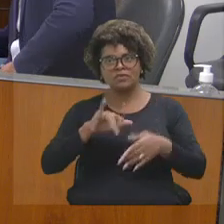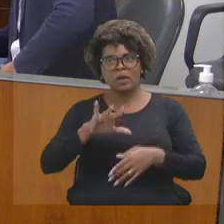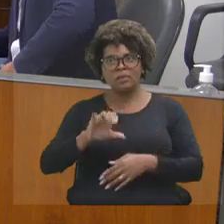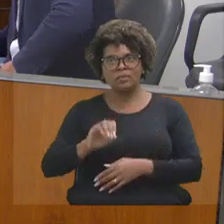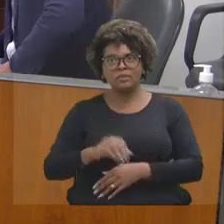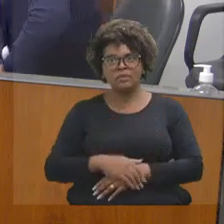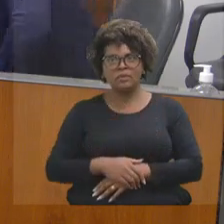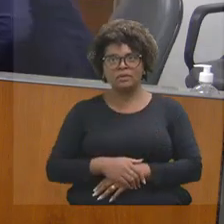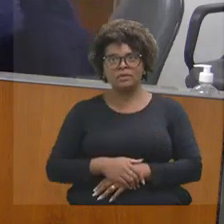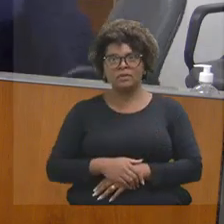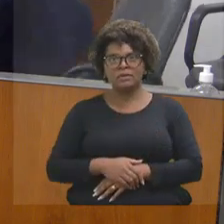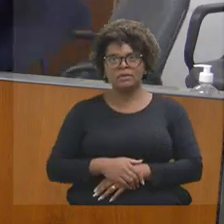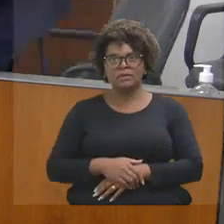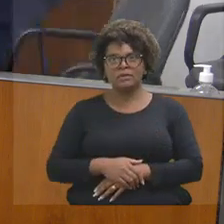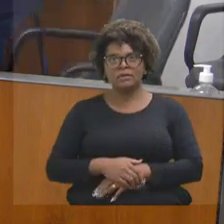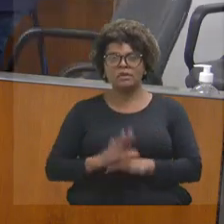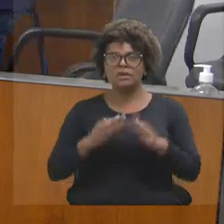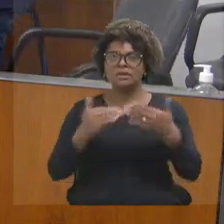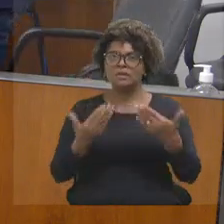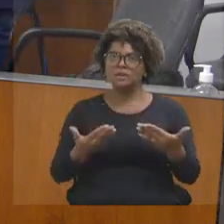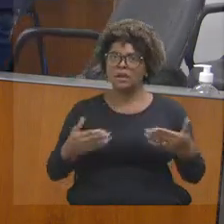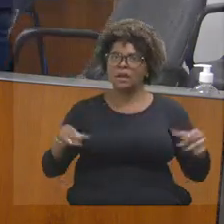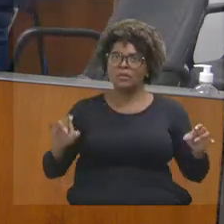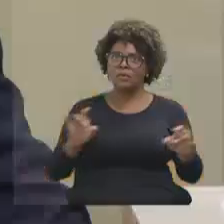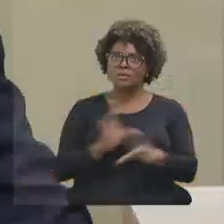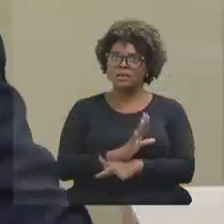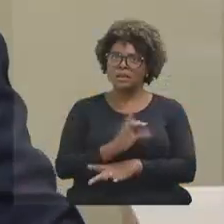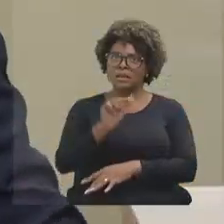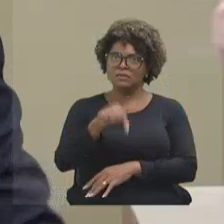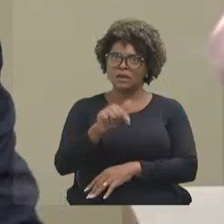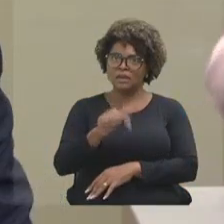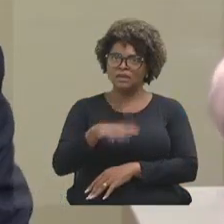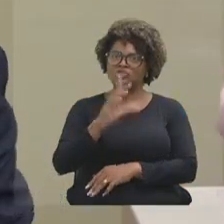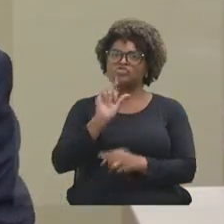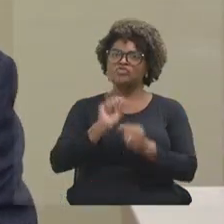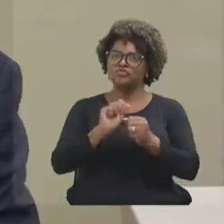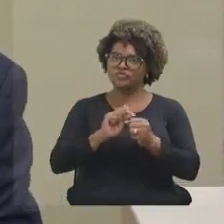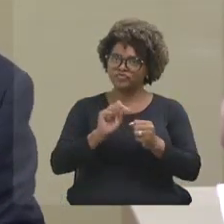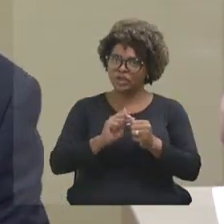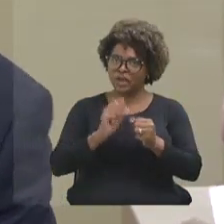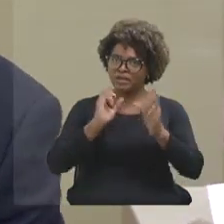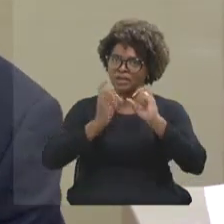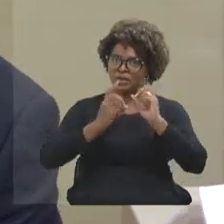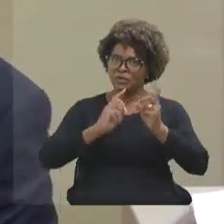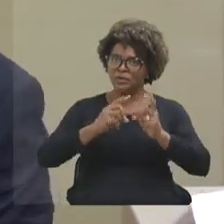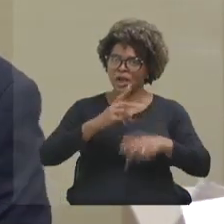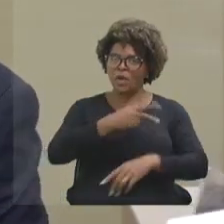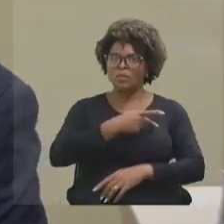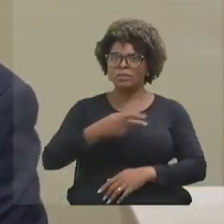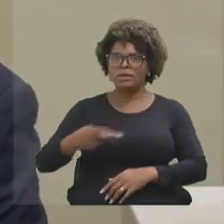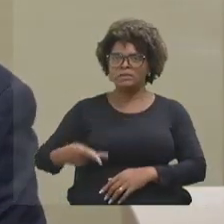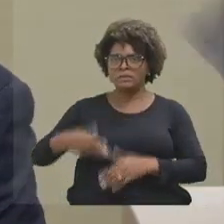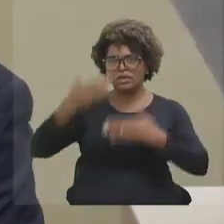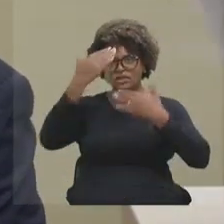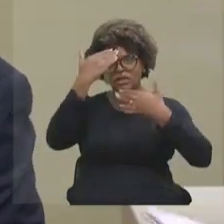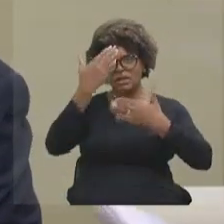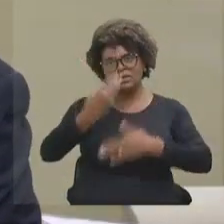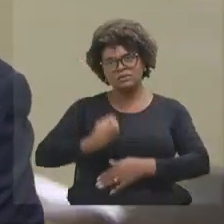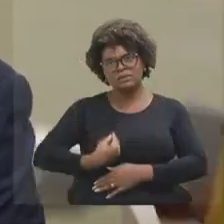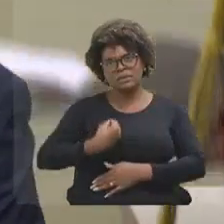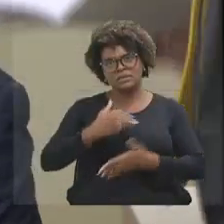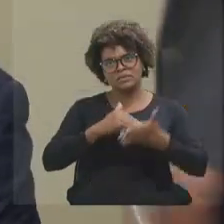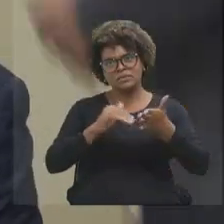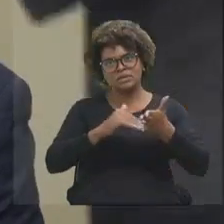Obrigado encerrando cumprida a finalidade da reunião o presidente agradece aqui a presença do secretário Fábio